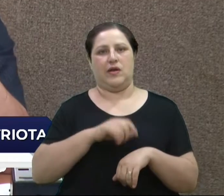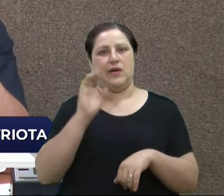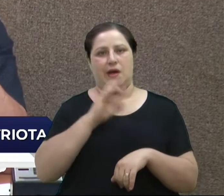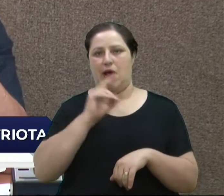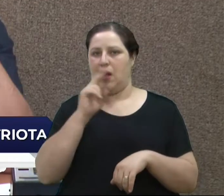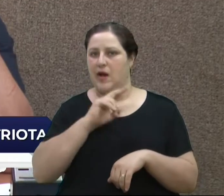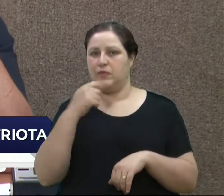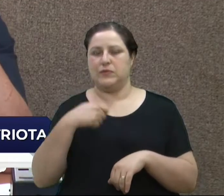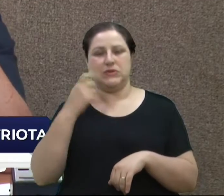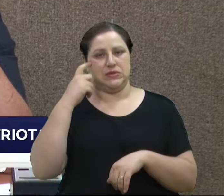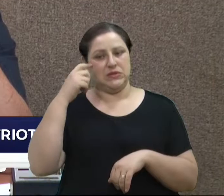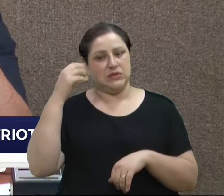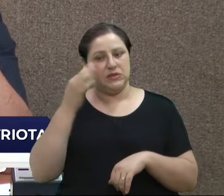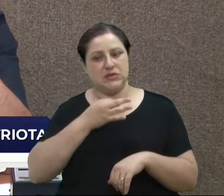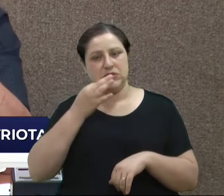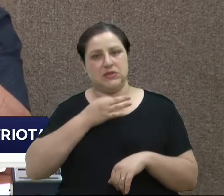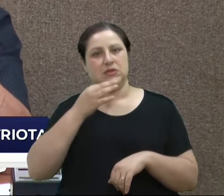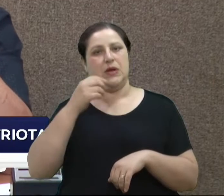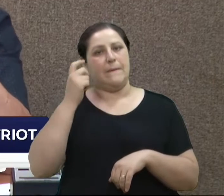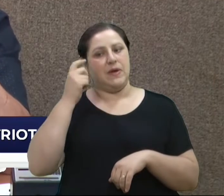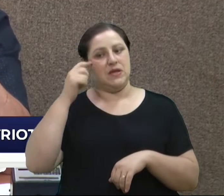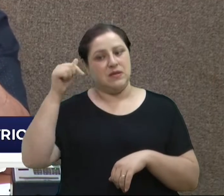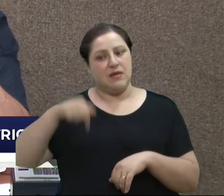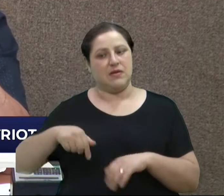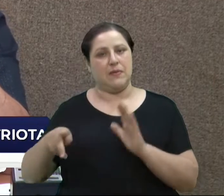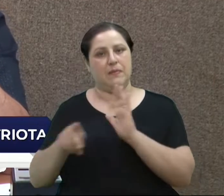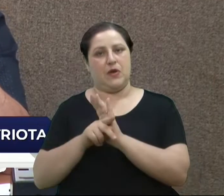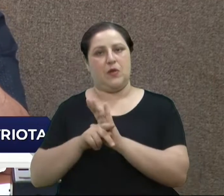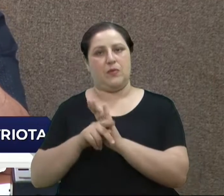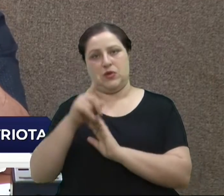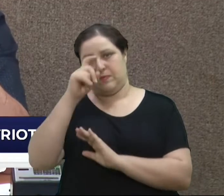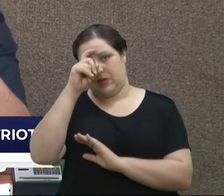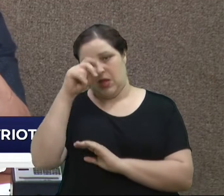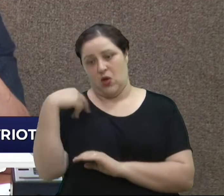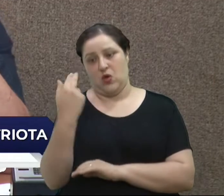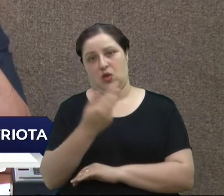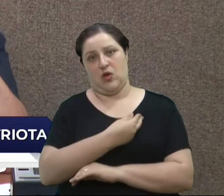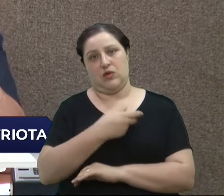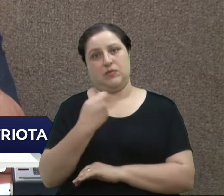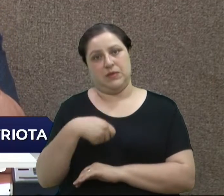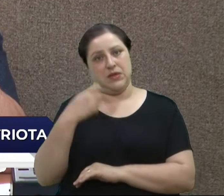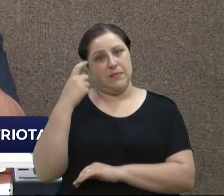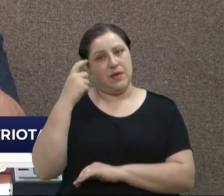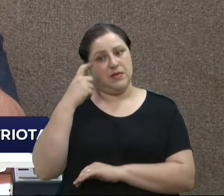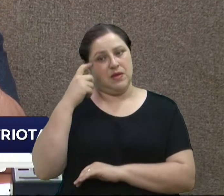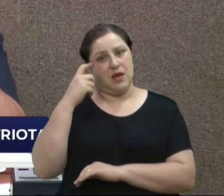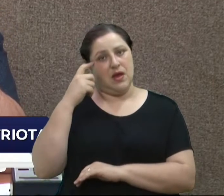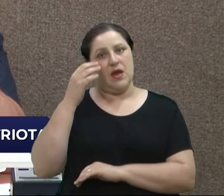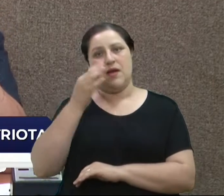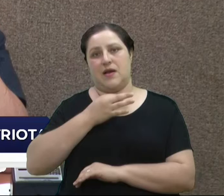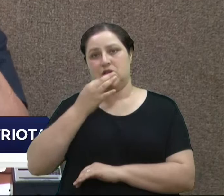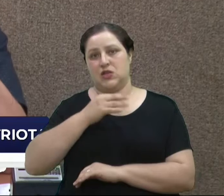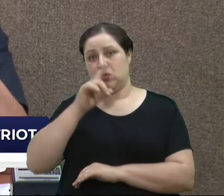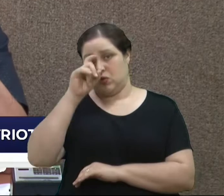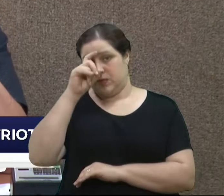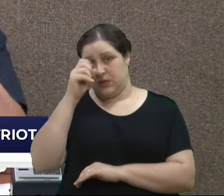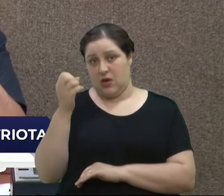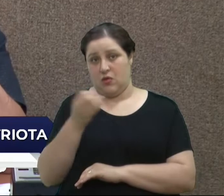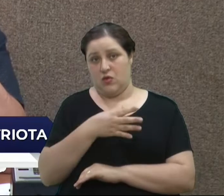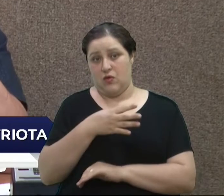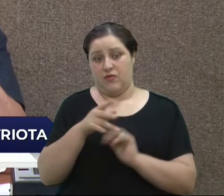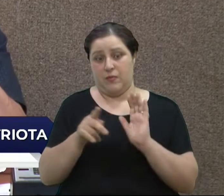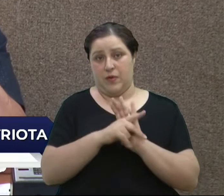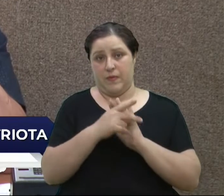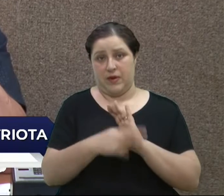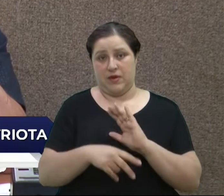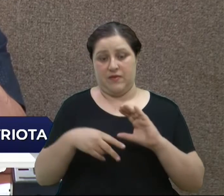do Sul começar a pensar num hospital nosso, um hospital de Caxias do Sul, aonde os vereadores